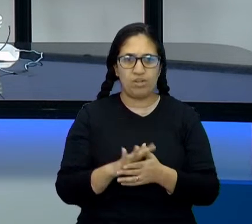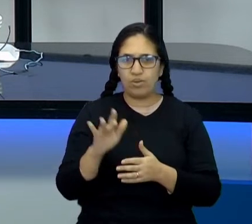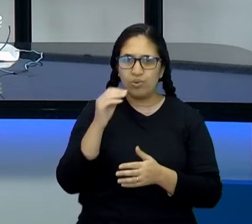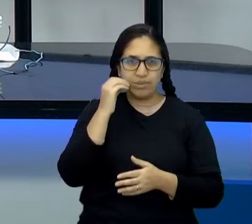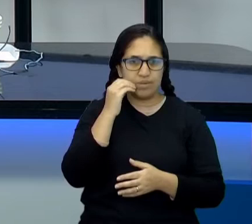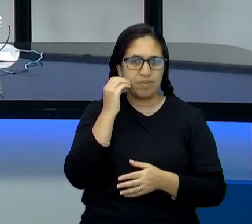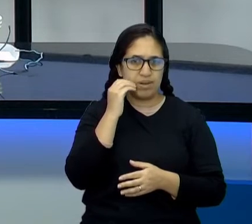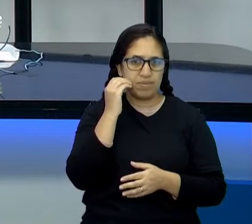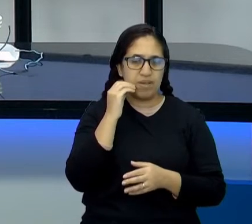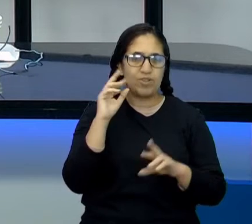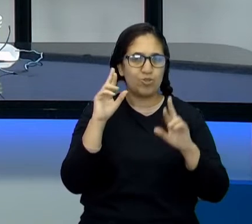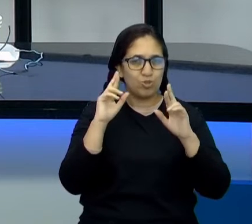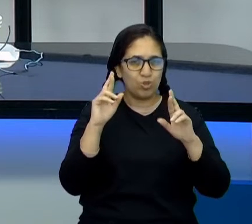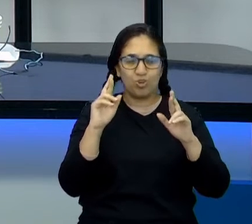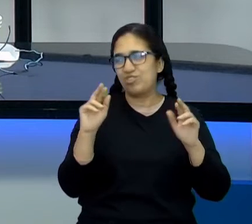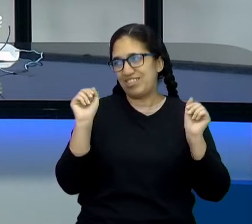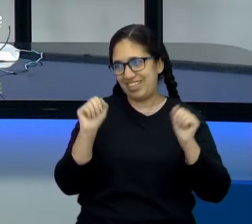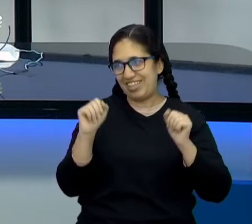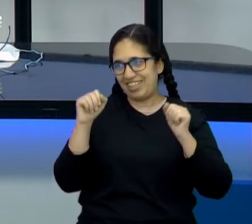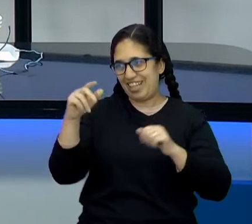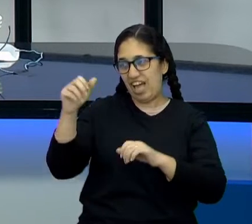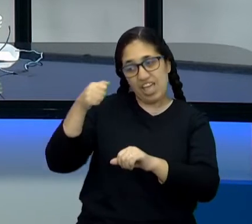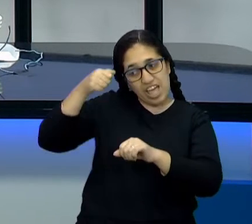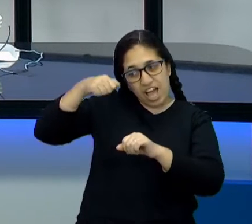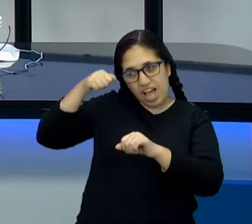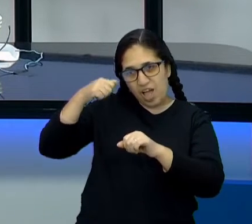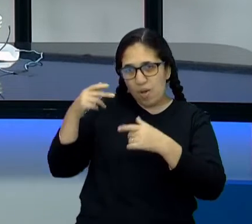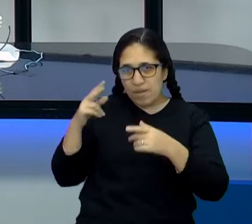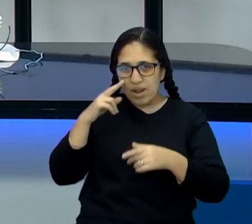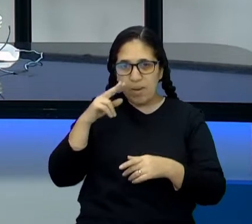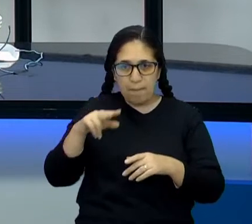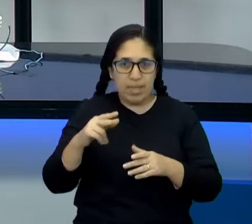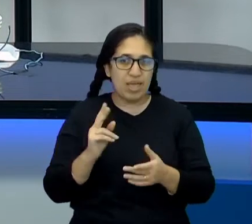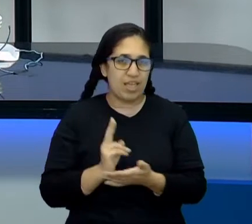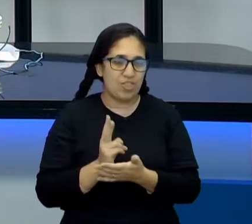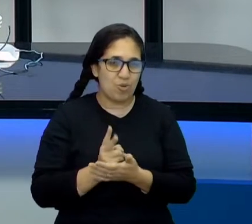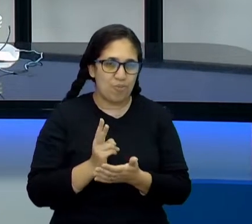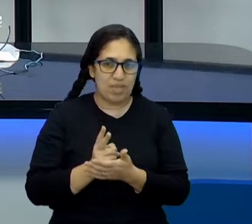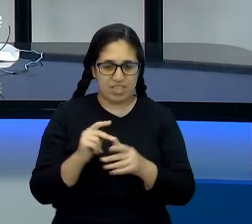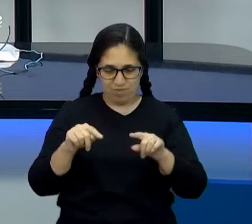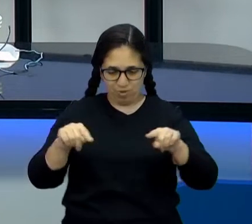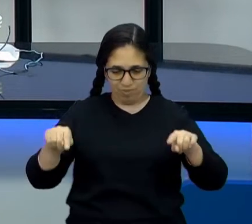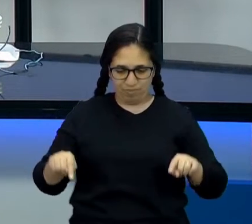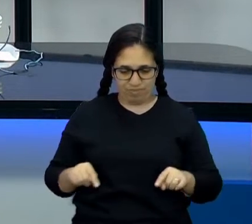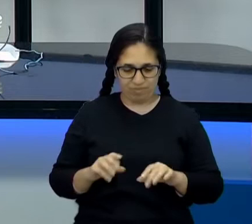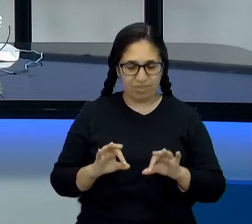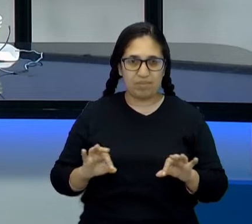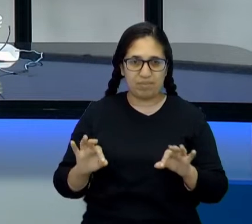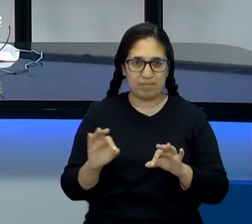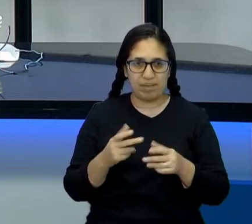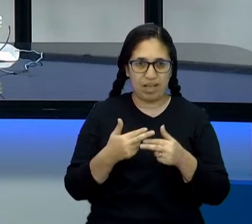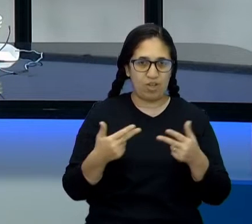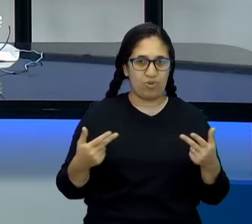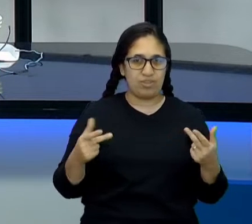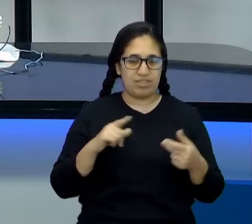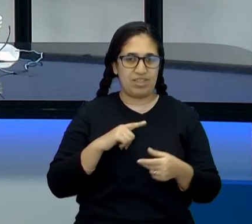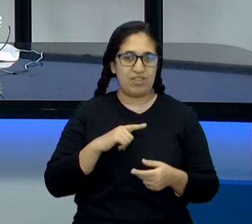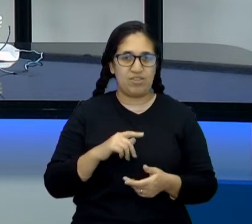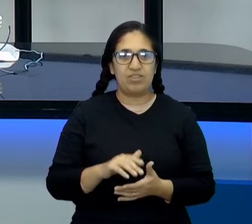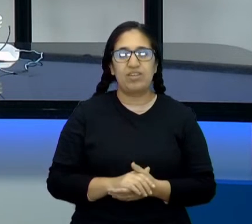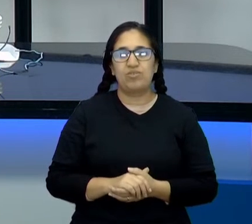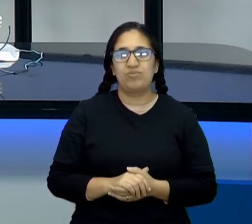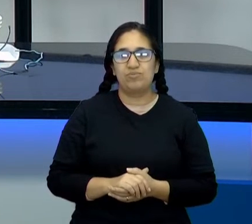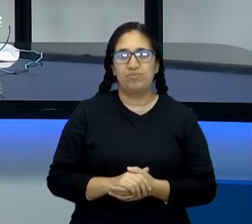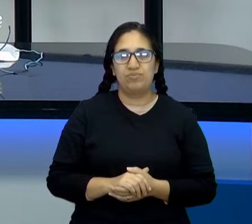experimento, espero que dê certo e a câmera consiga me pegar aqui. Vou colocar na mesma posição o que eu tenho aqui. Vamos ver se eu